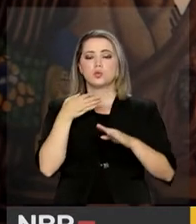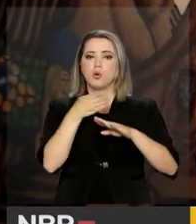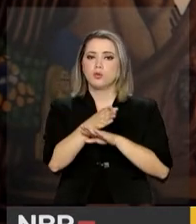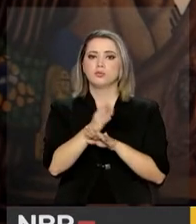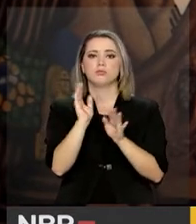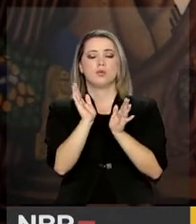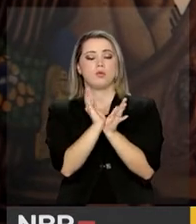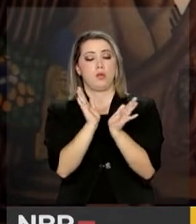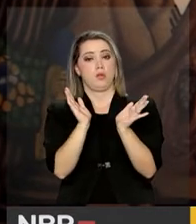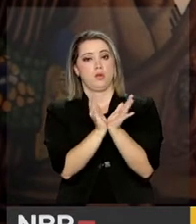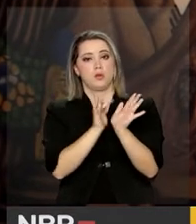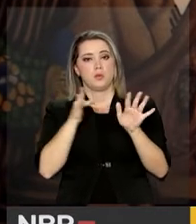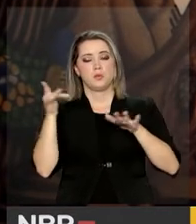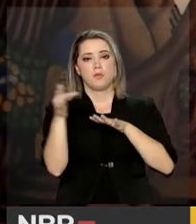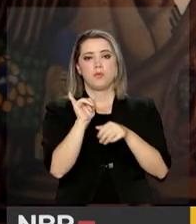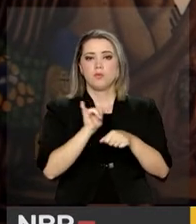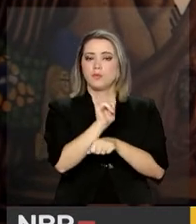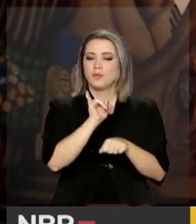nosso canal no YouTube,